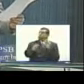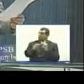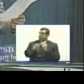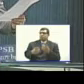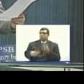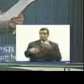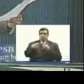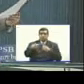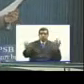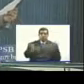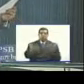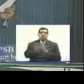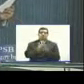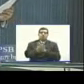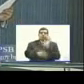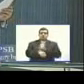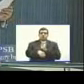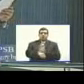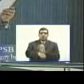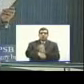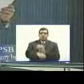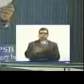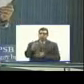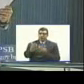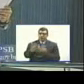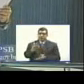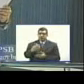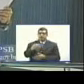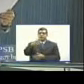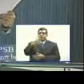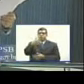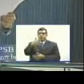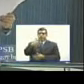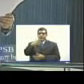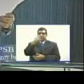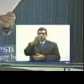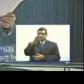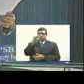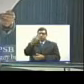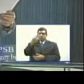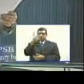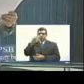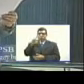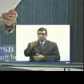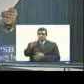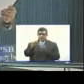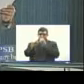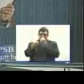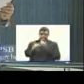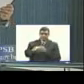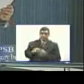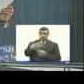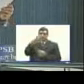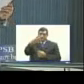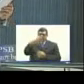até aqui o estado gastou 2 bilhões 2 bilhões